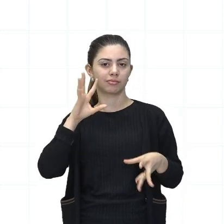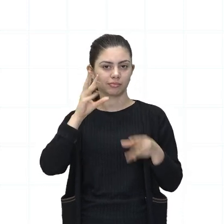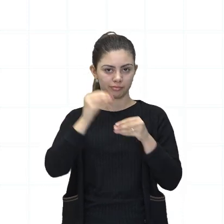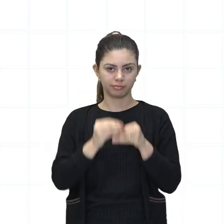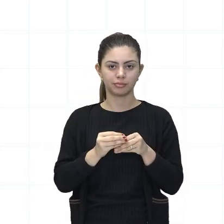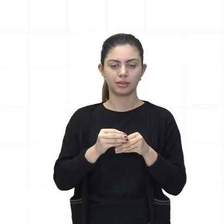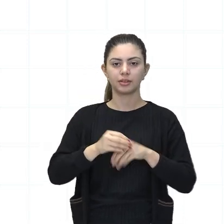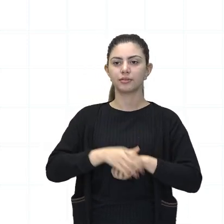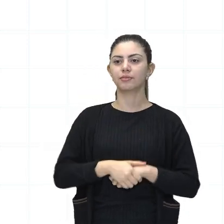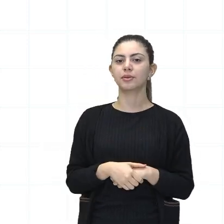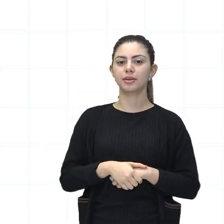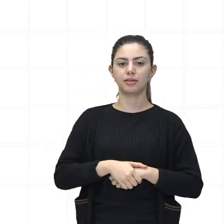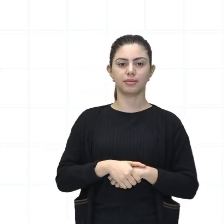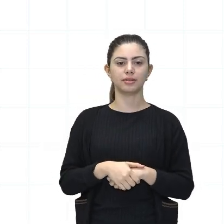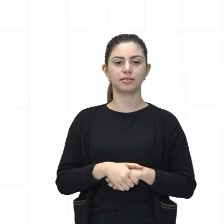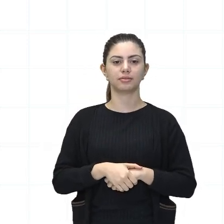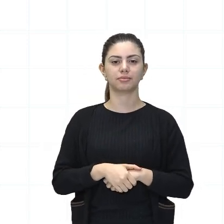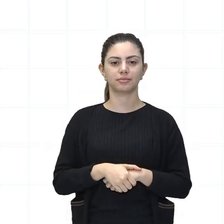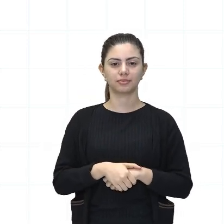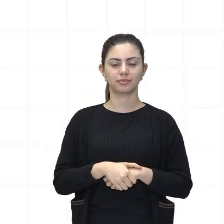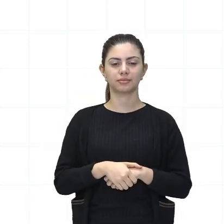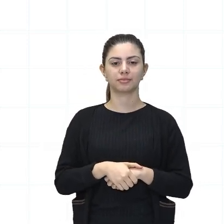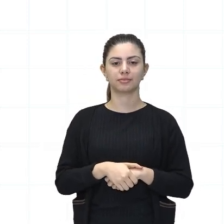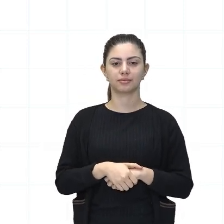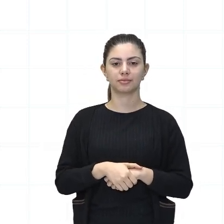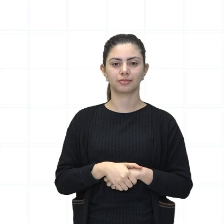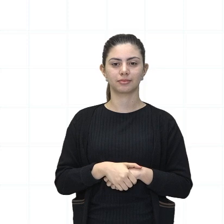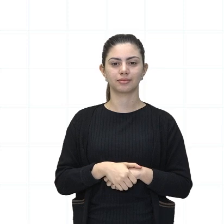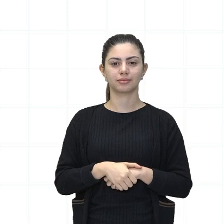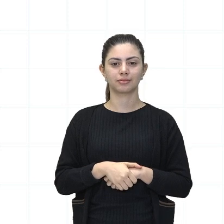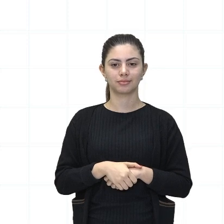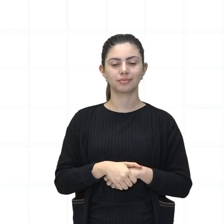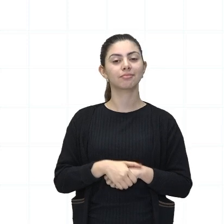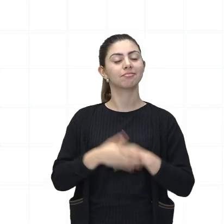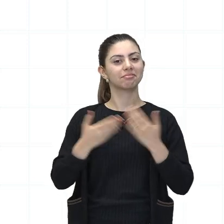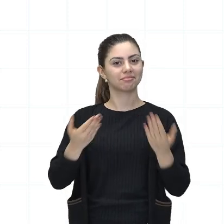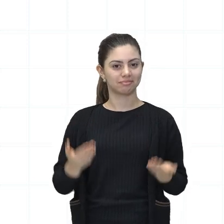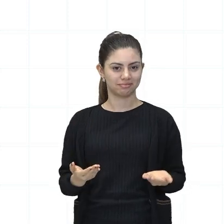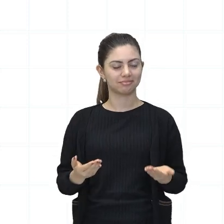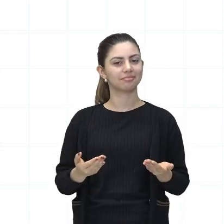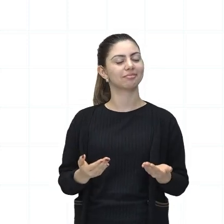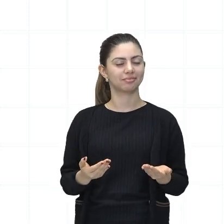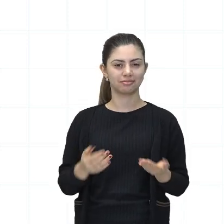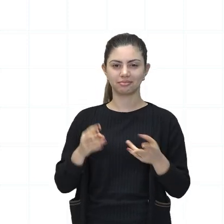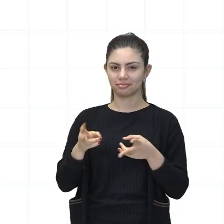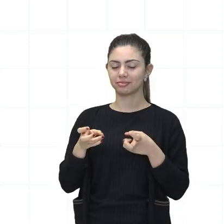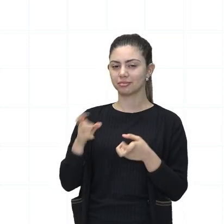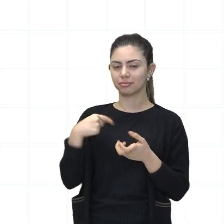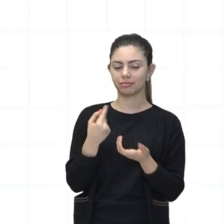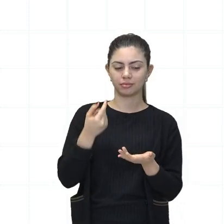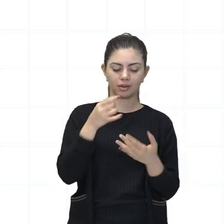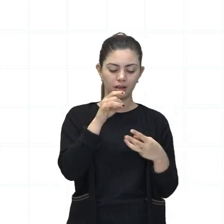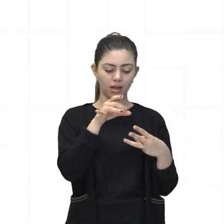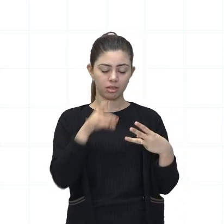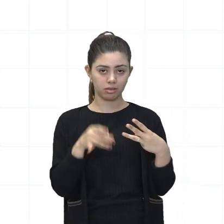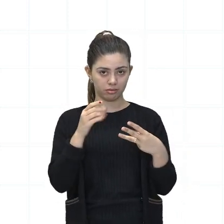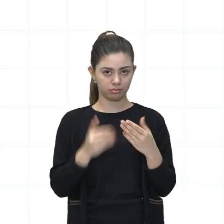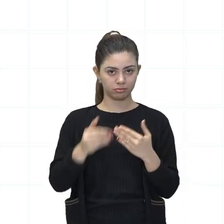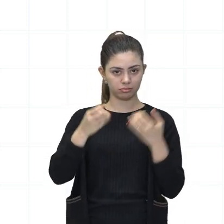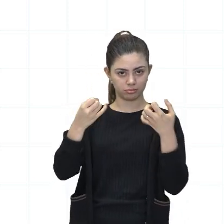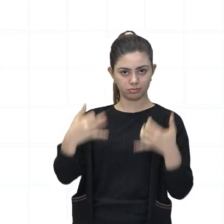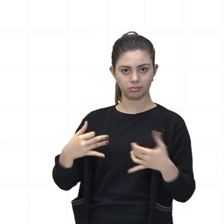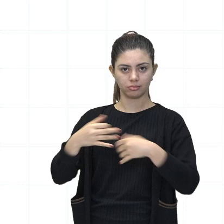as resenhas. Então, vamos ver um pouquinho de cada um deles para que vocês possam entender do que se trata, não é?